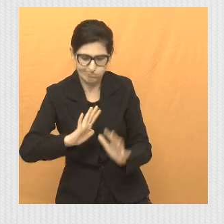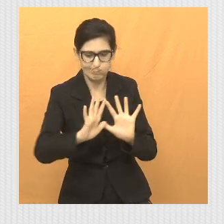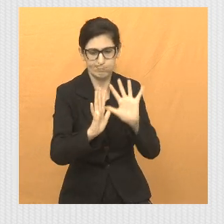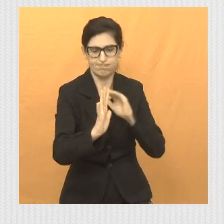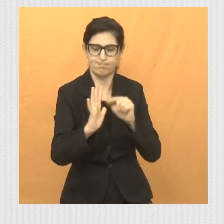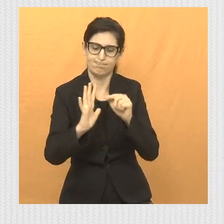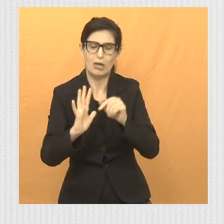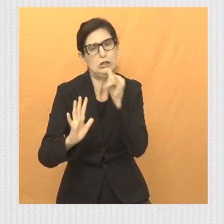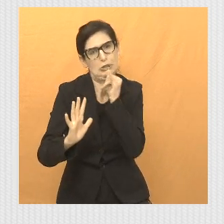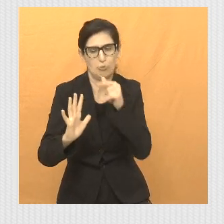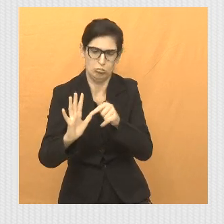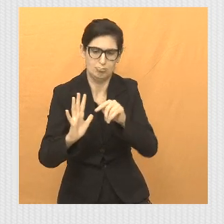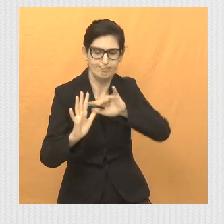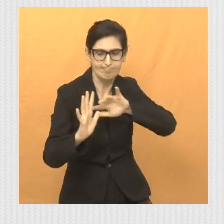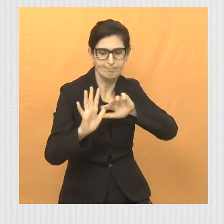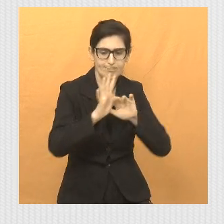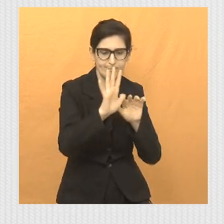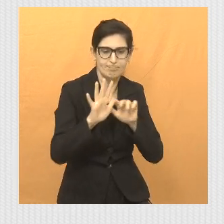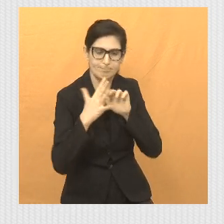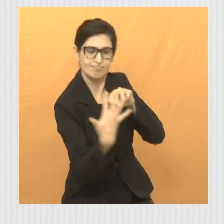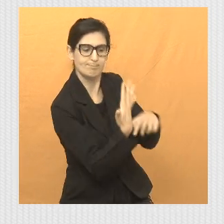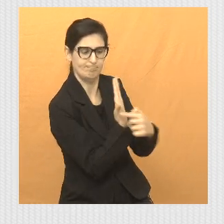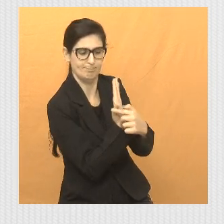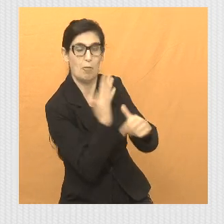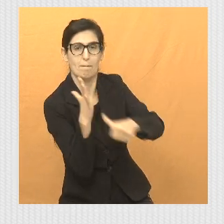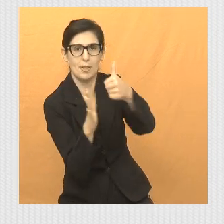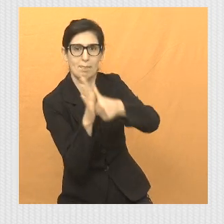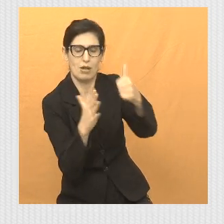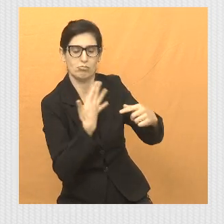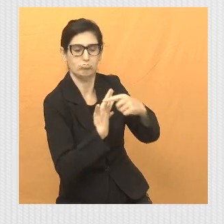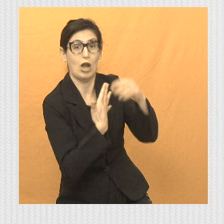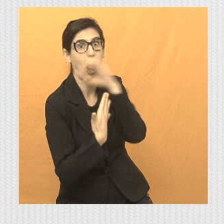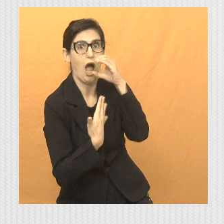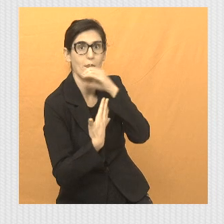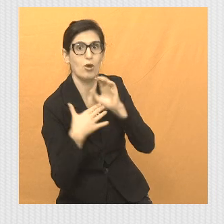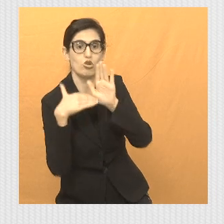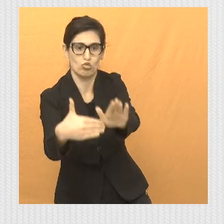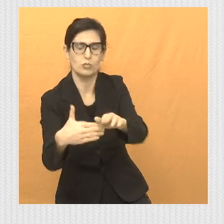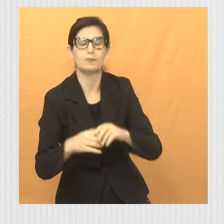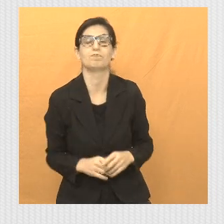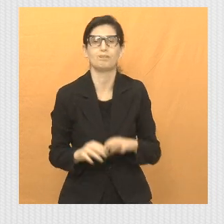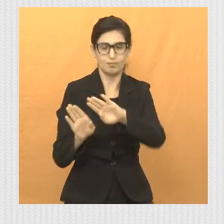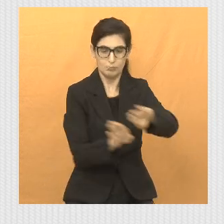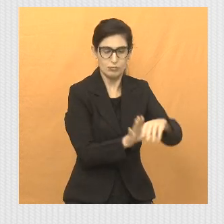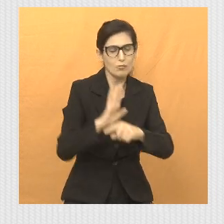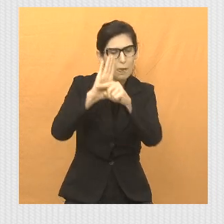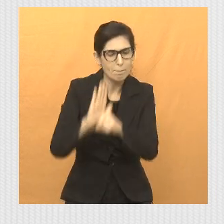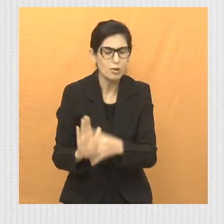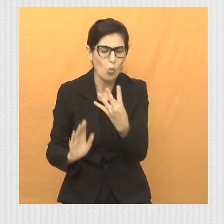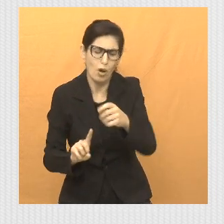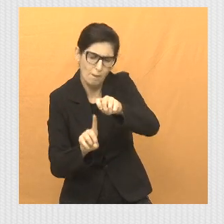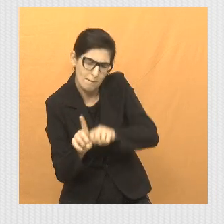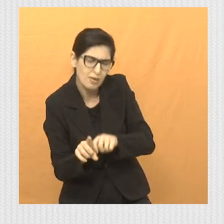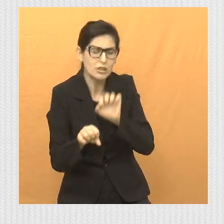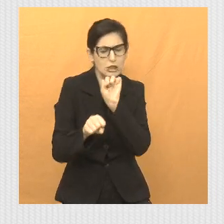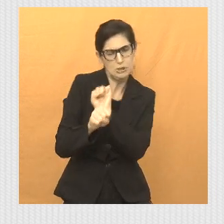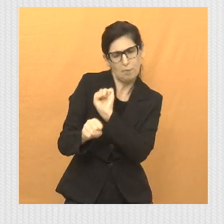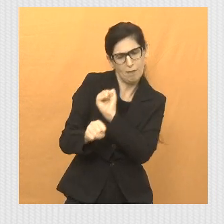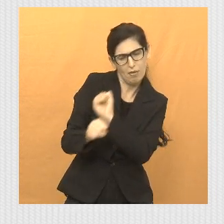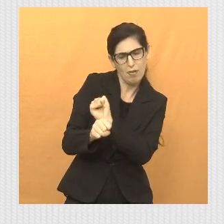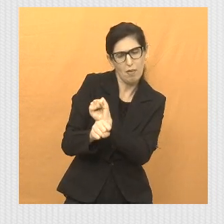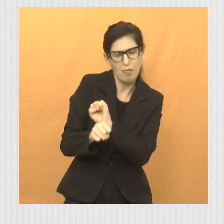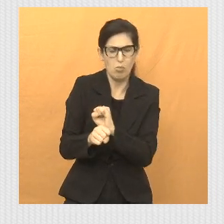exames agendados que estão há menos de 4 meses no aguardo para terem